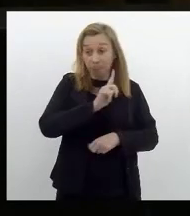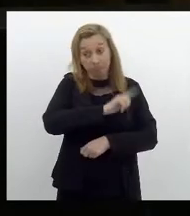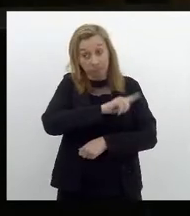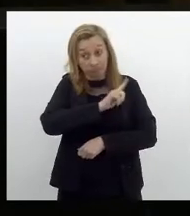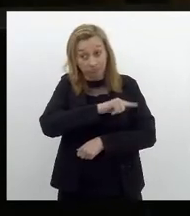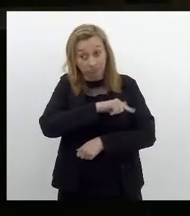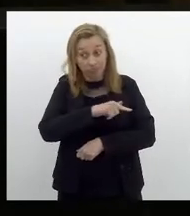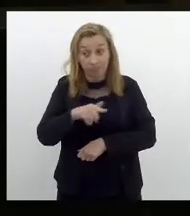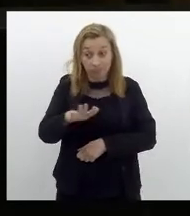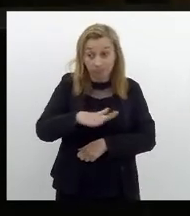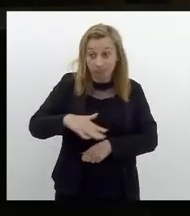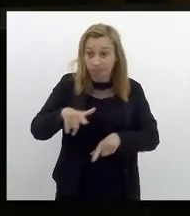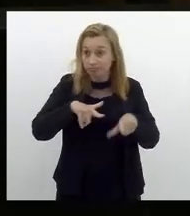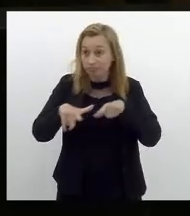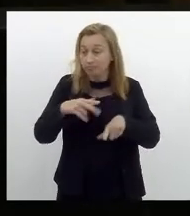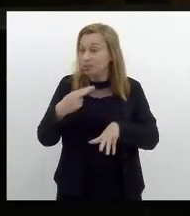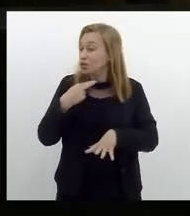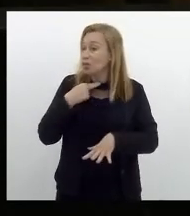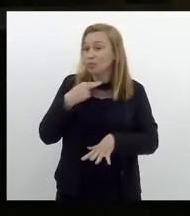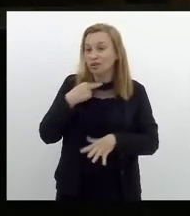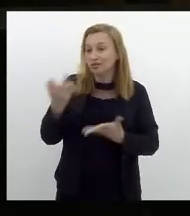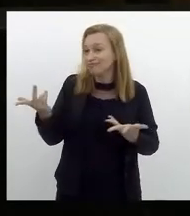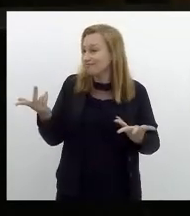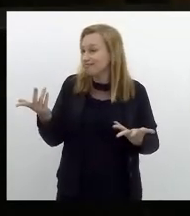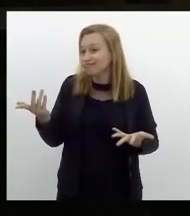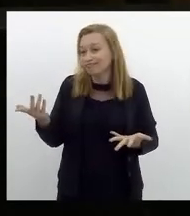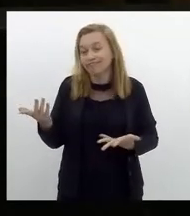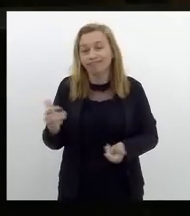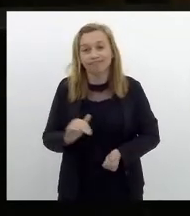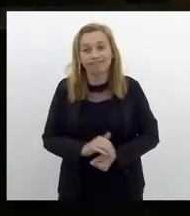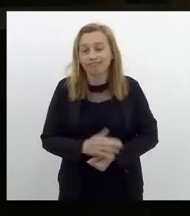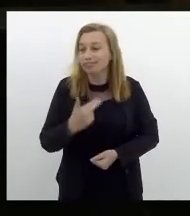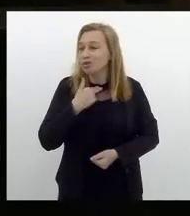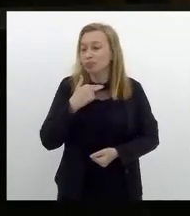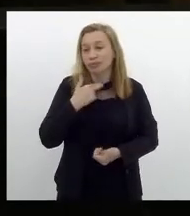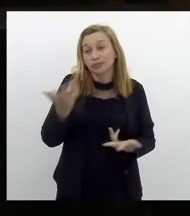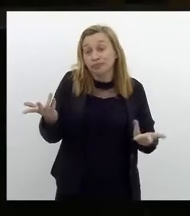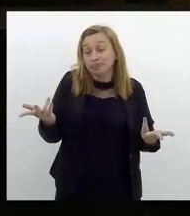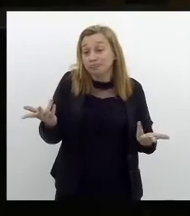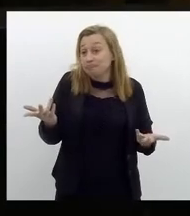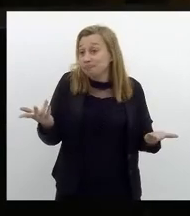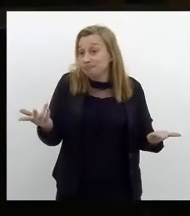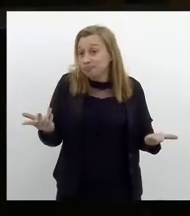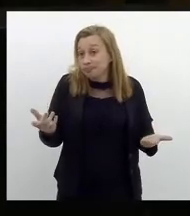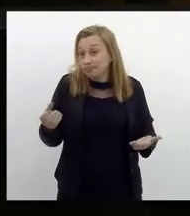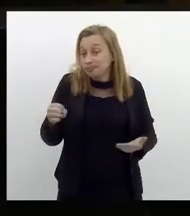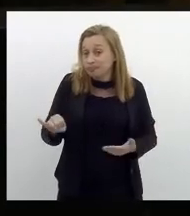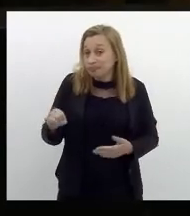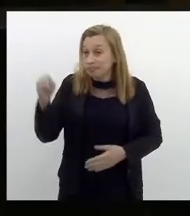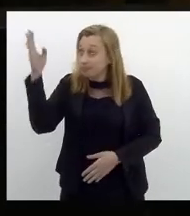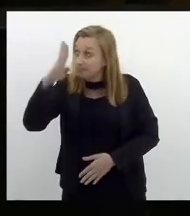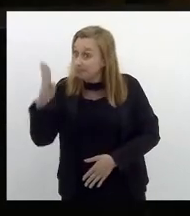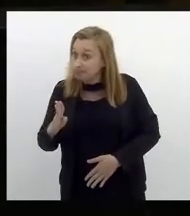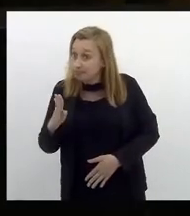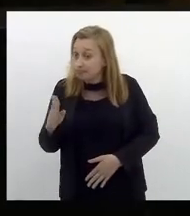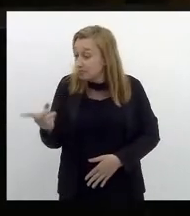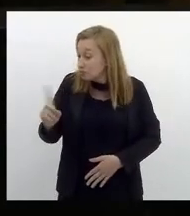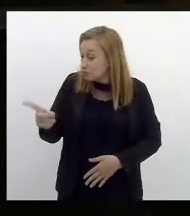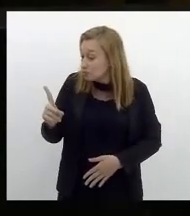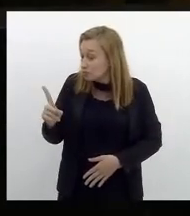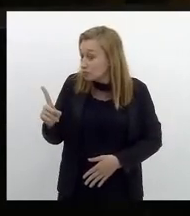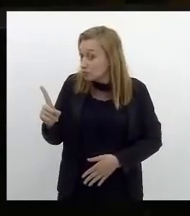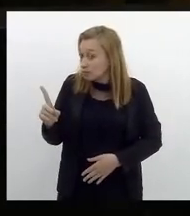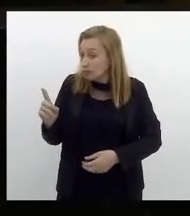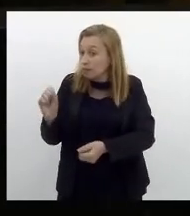cargos não pode ter essas contas. É uma contradição basilar. Se para o Brasil o dólar tem que